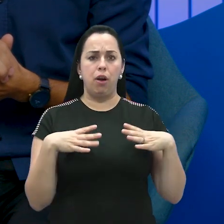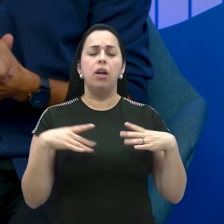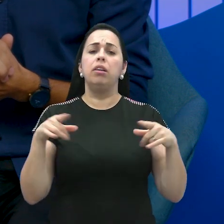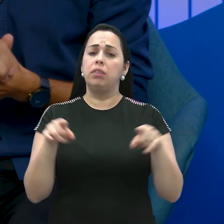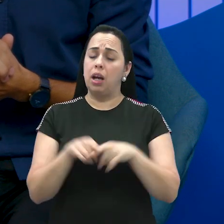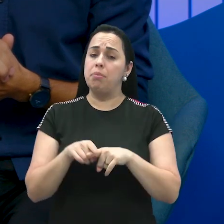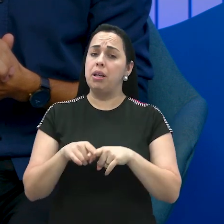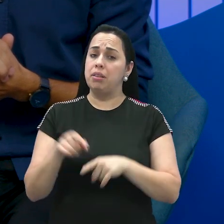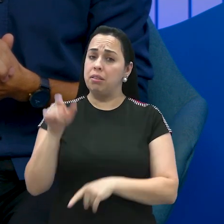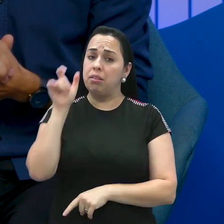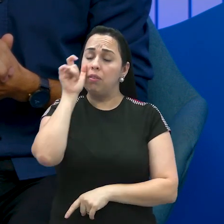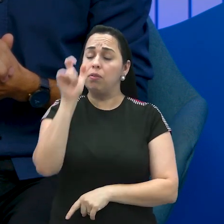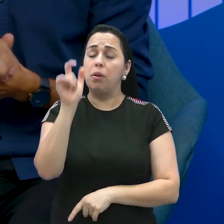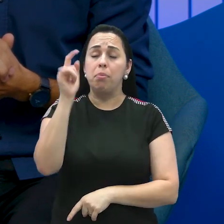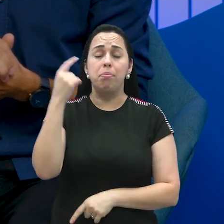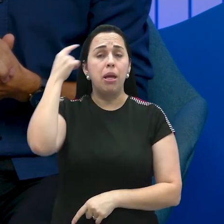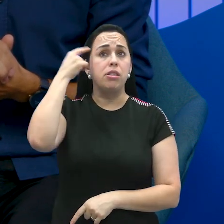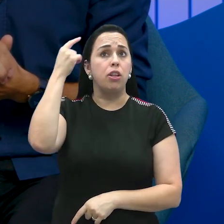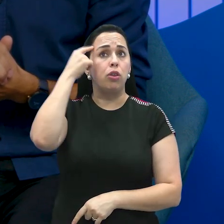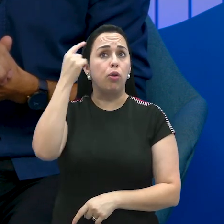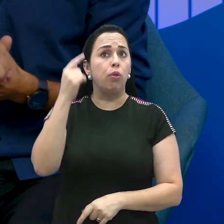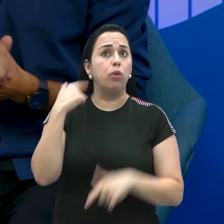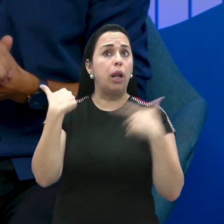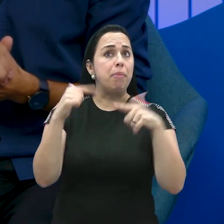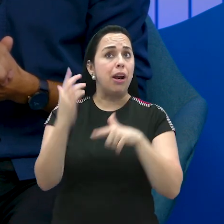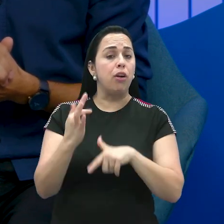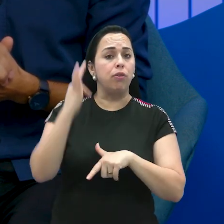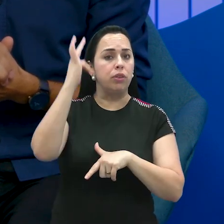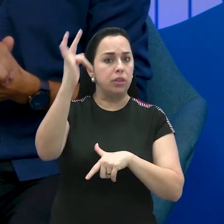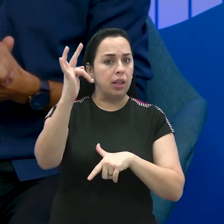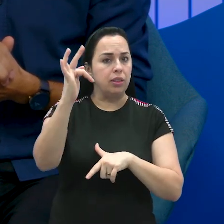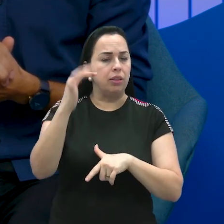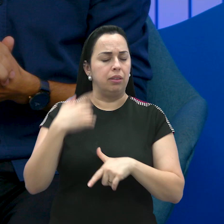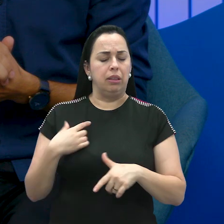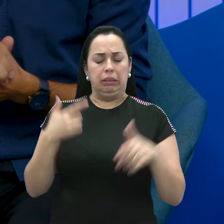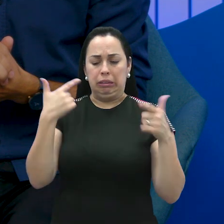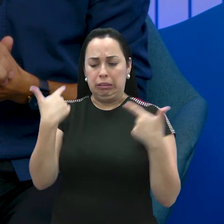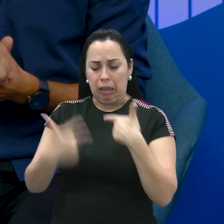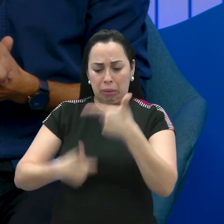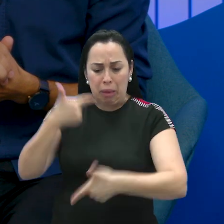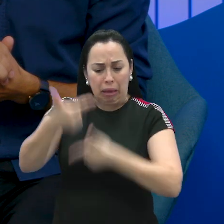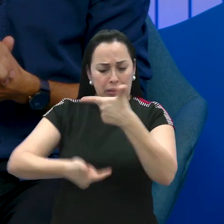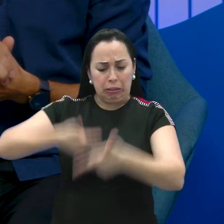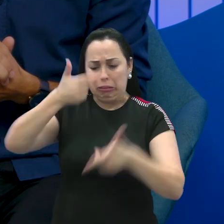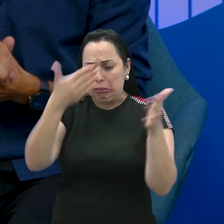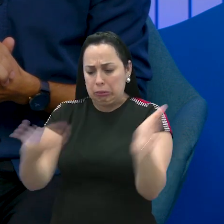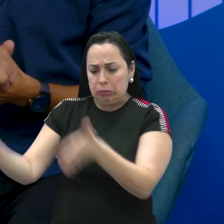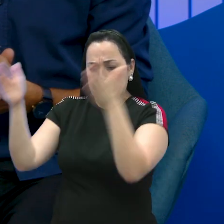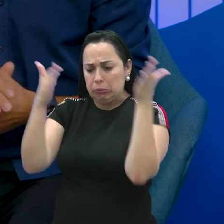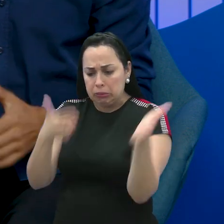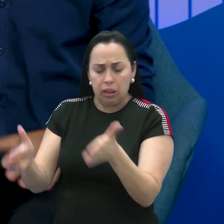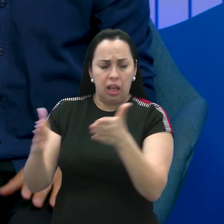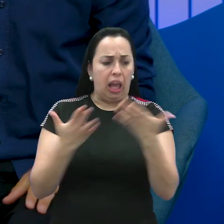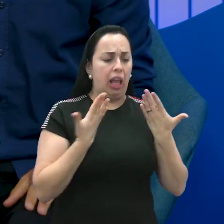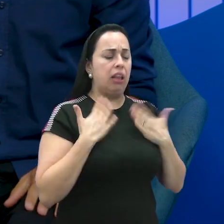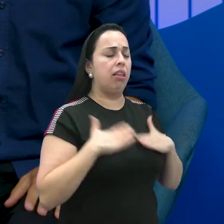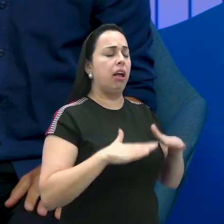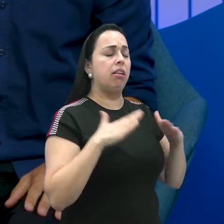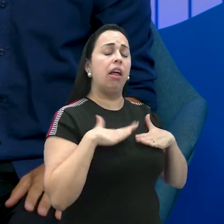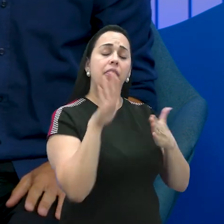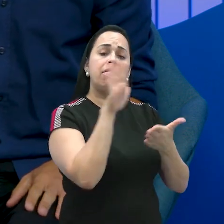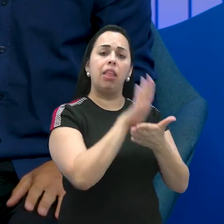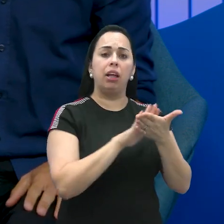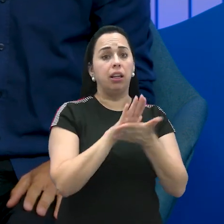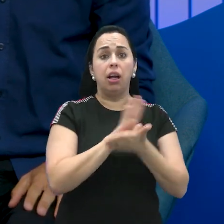o futuro do trabalho, por exemplo. A rotina intensa, focada na produtividade e sem muito tempo para descanso ou lazer